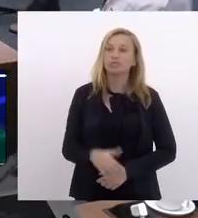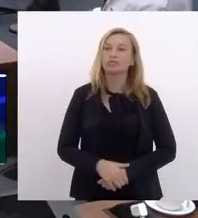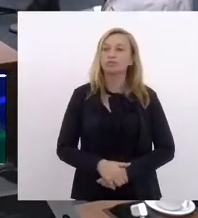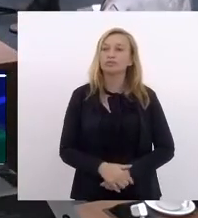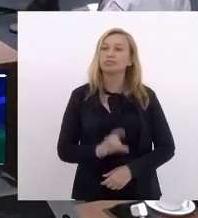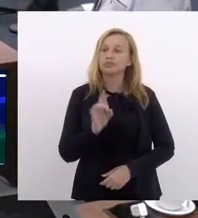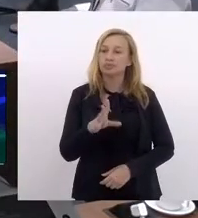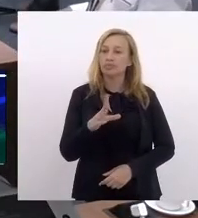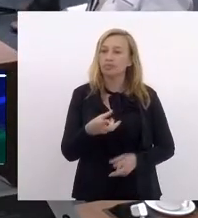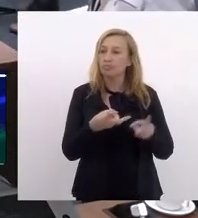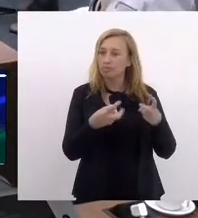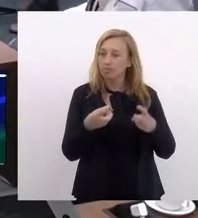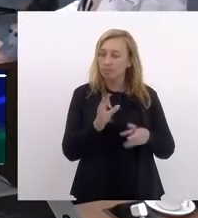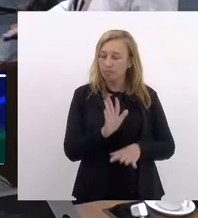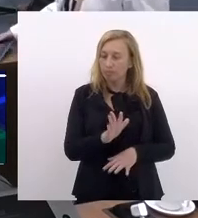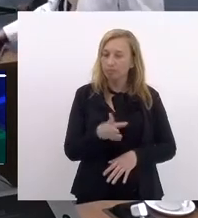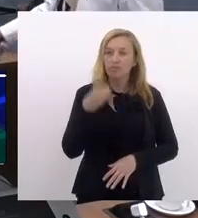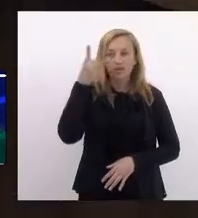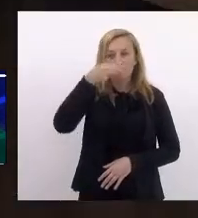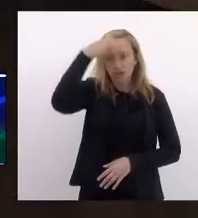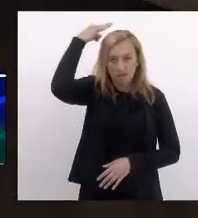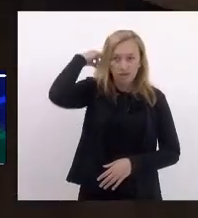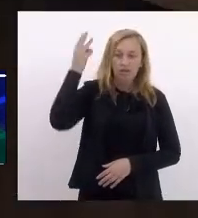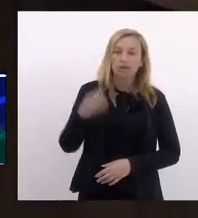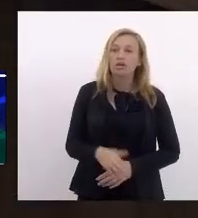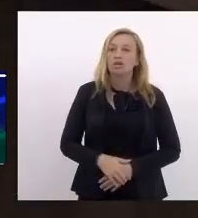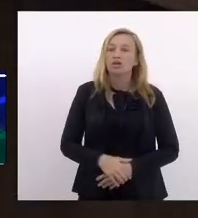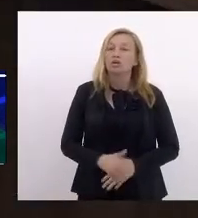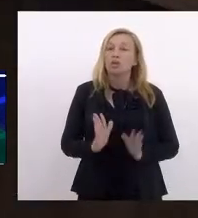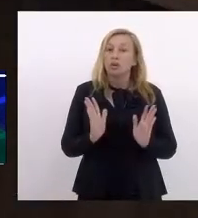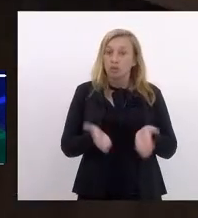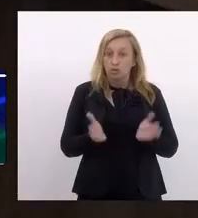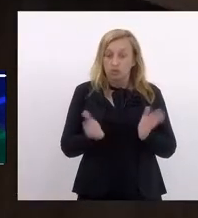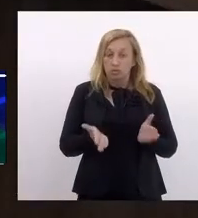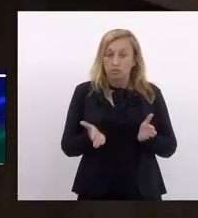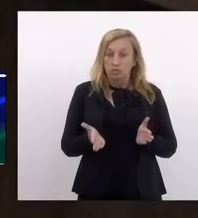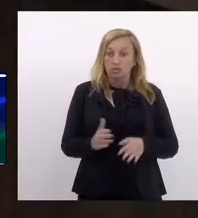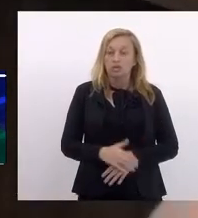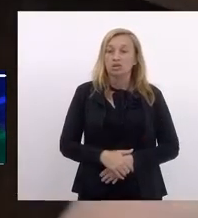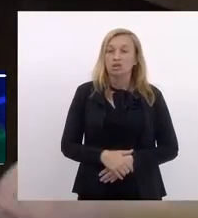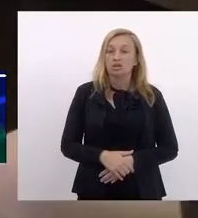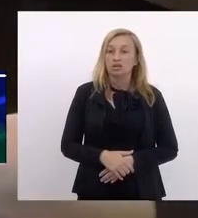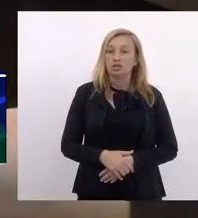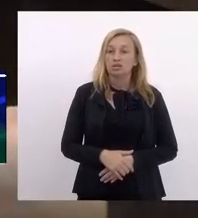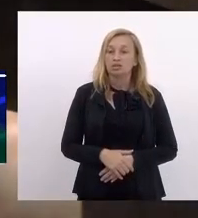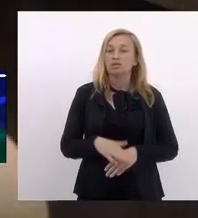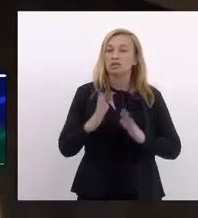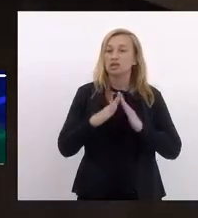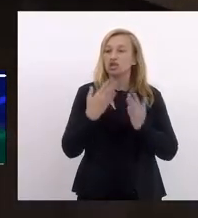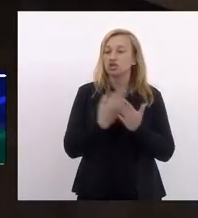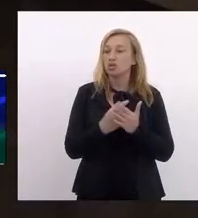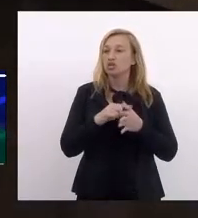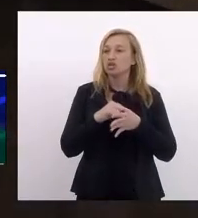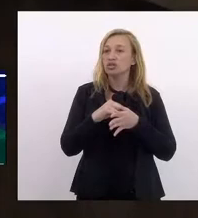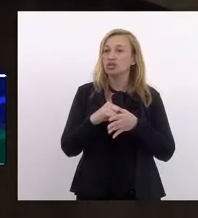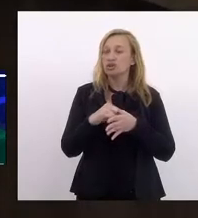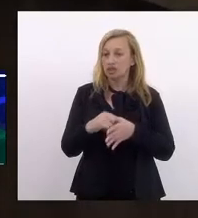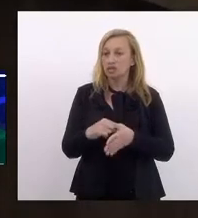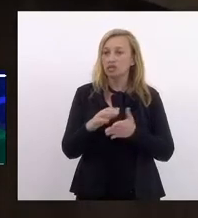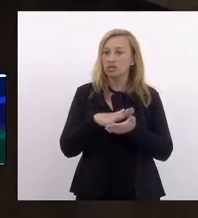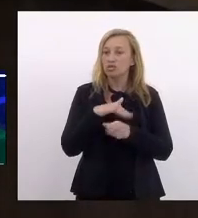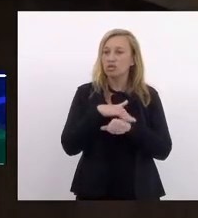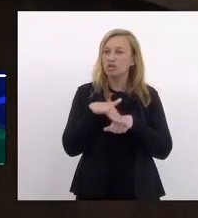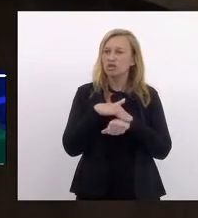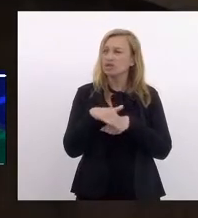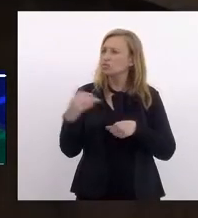para fazer uma observação, deputado Márcio Pacheco. Hoje, quando a gente estava no Colégio de Líderes, chegou